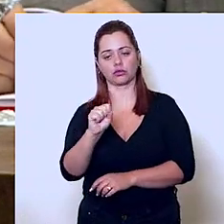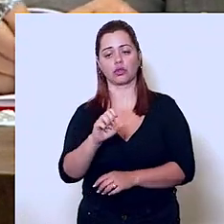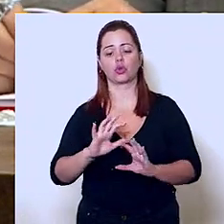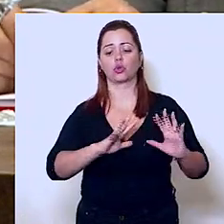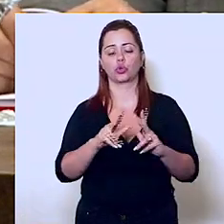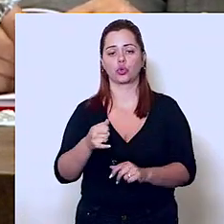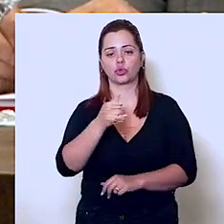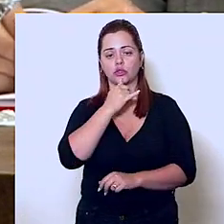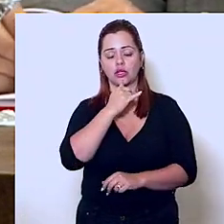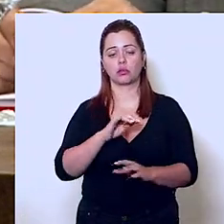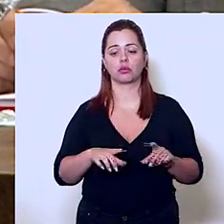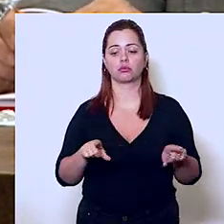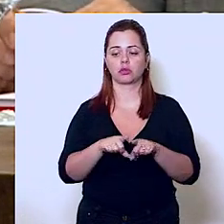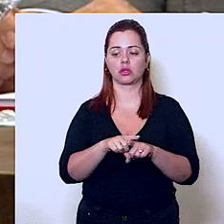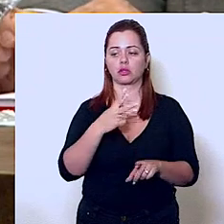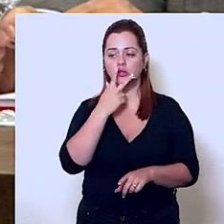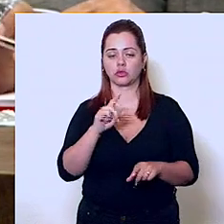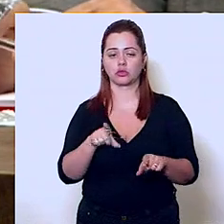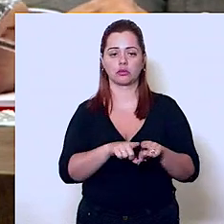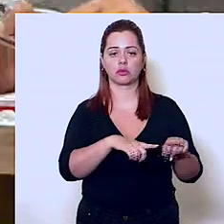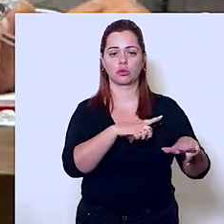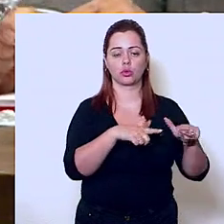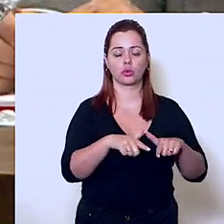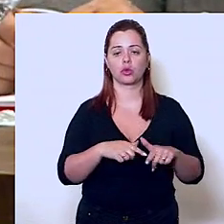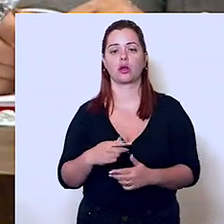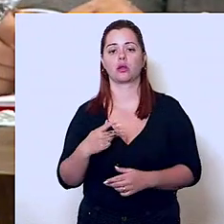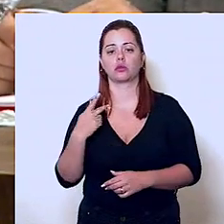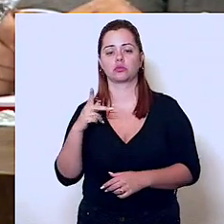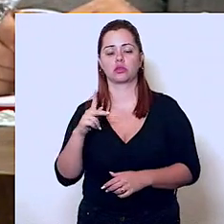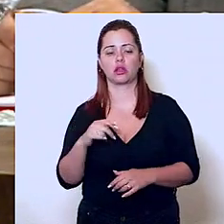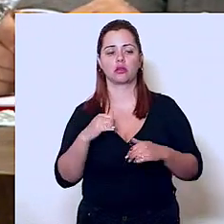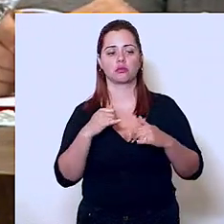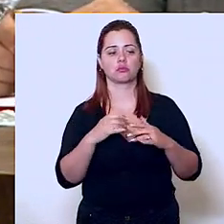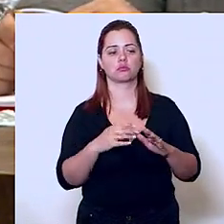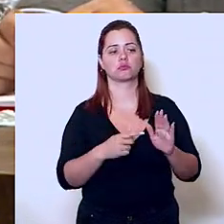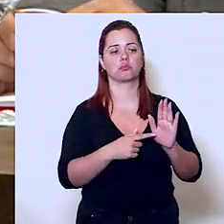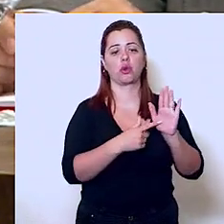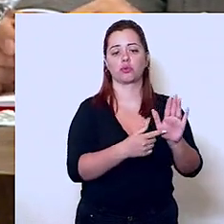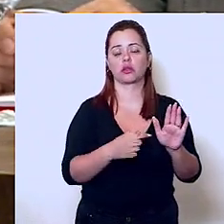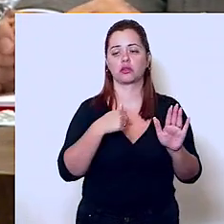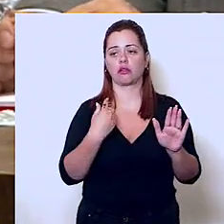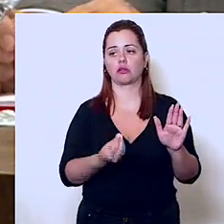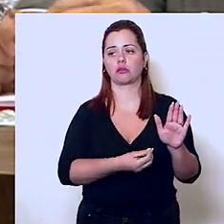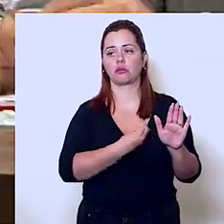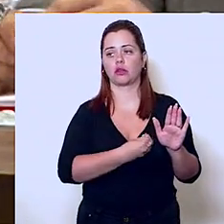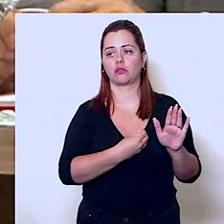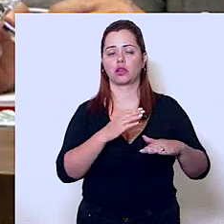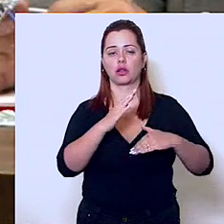Itamaraty, pelos métodos de trabalho, tiveram uma influência persistente aqui na minha vida profissional. Foi aqui que